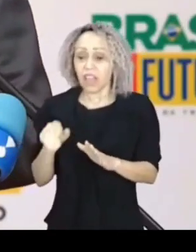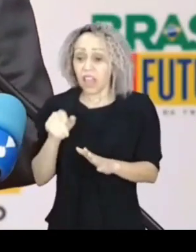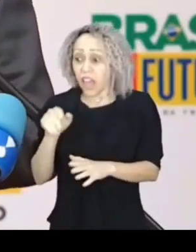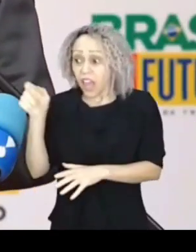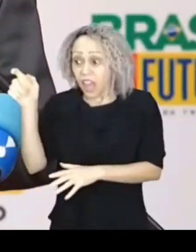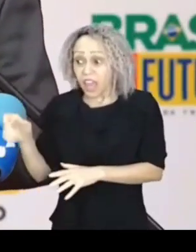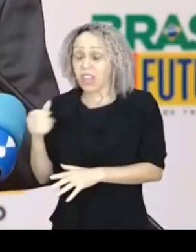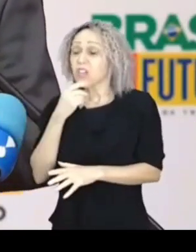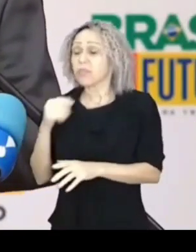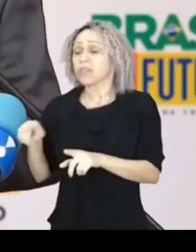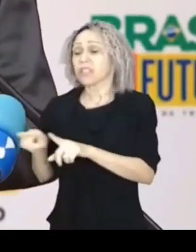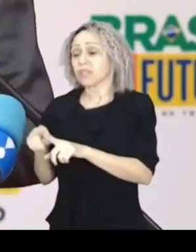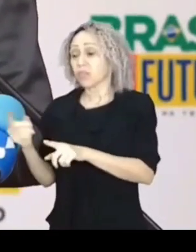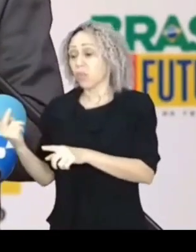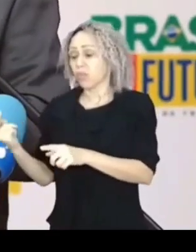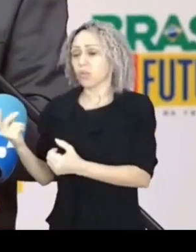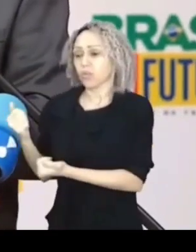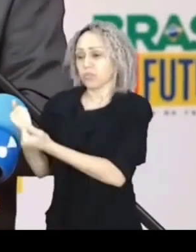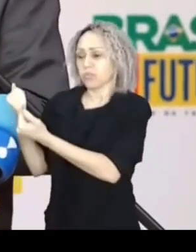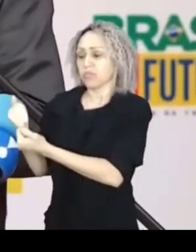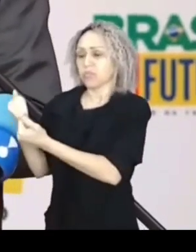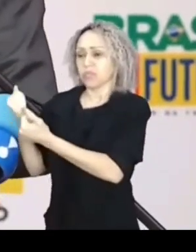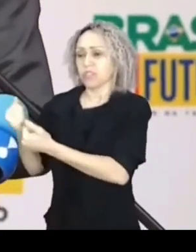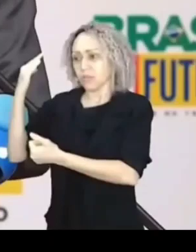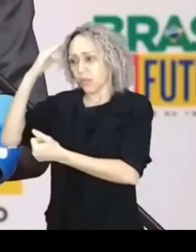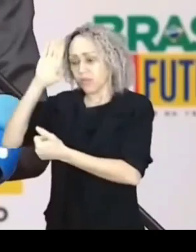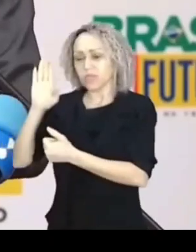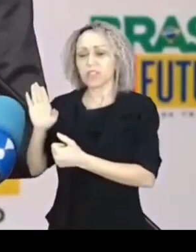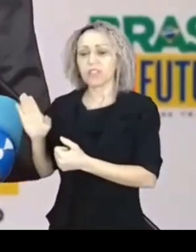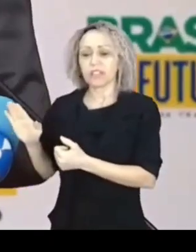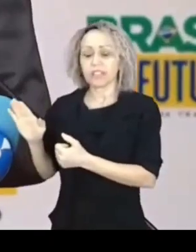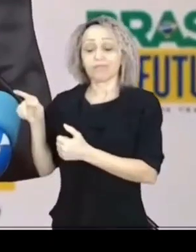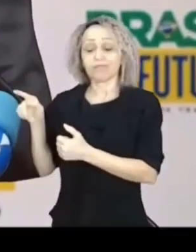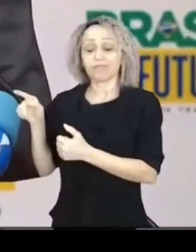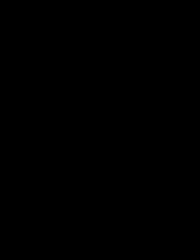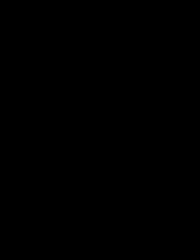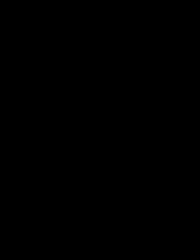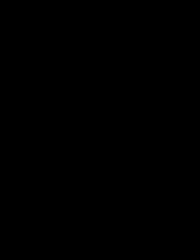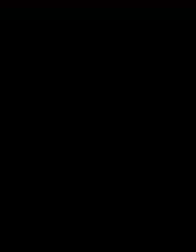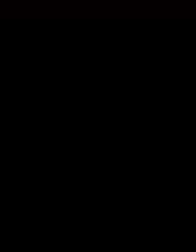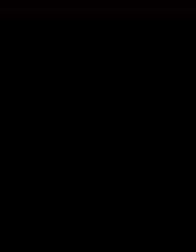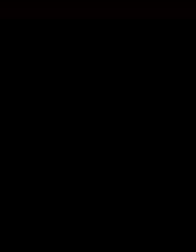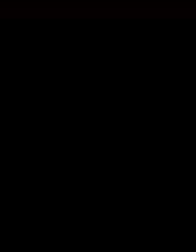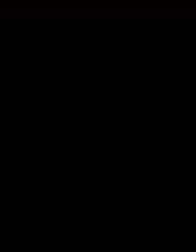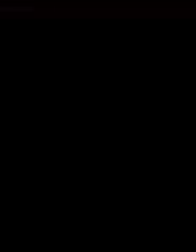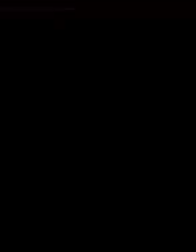desarmar todas as bombas armadas. Nós estamos ainda fazendo um levantamento. Tem muita coisa.